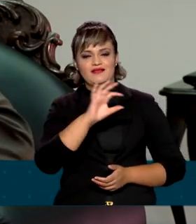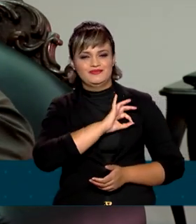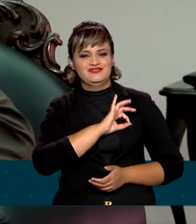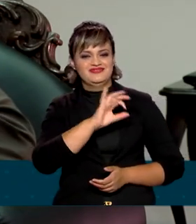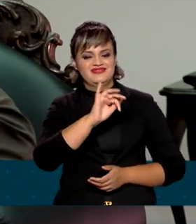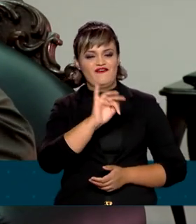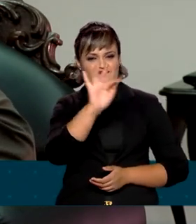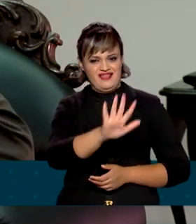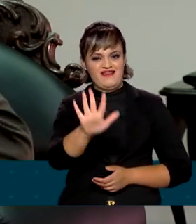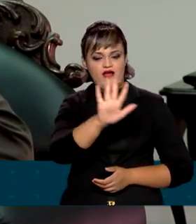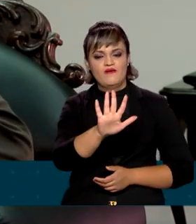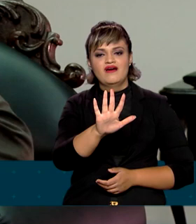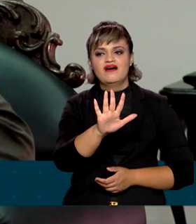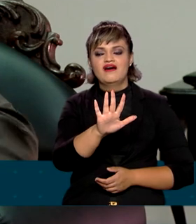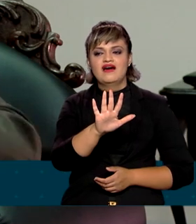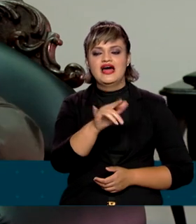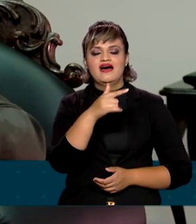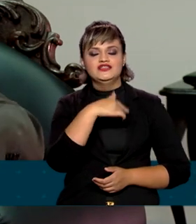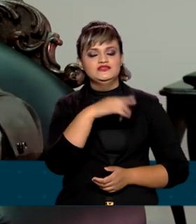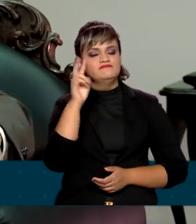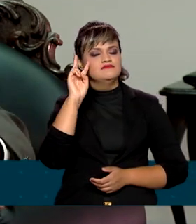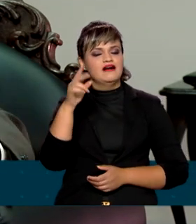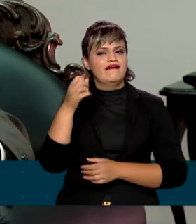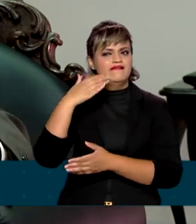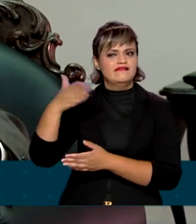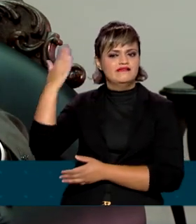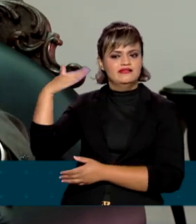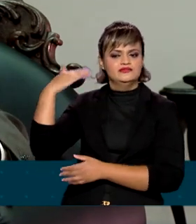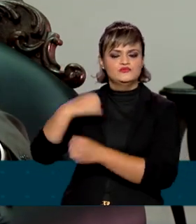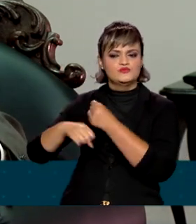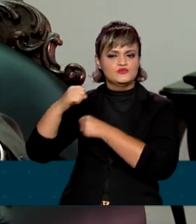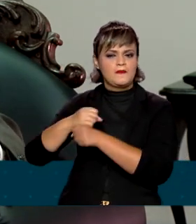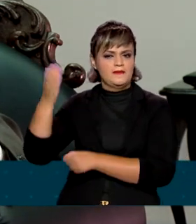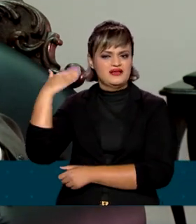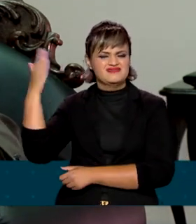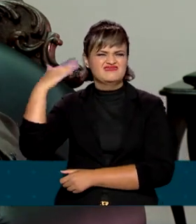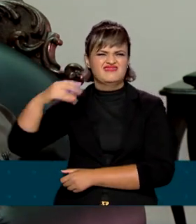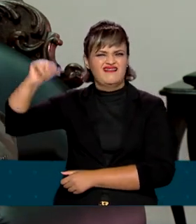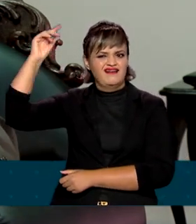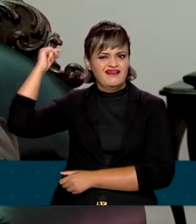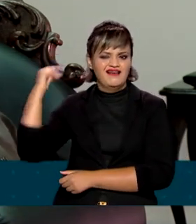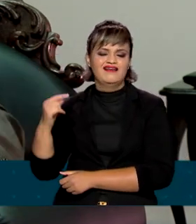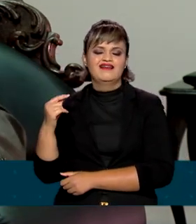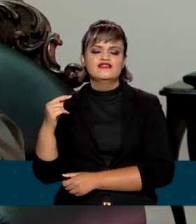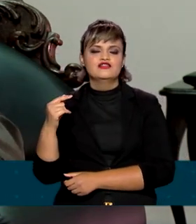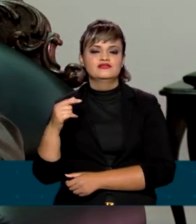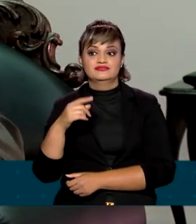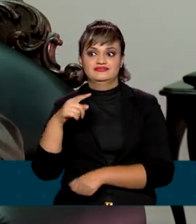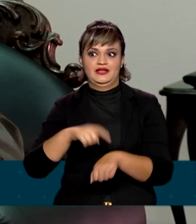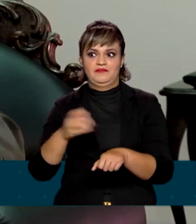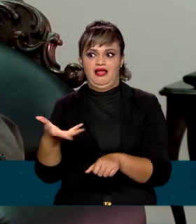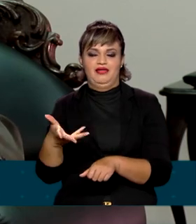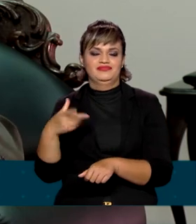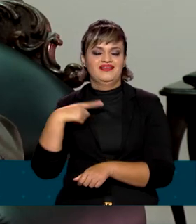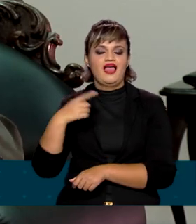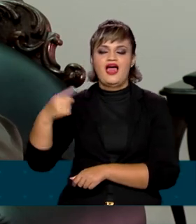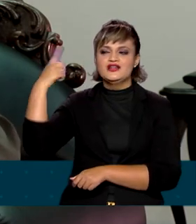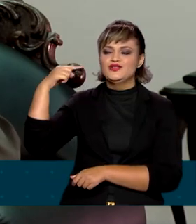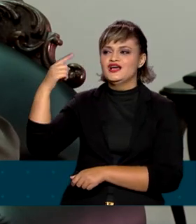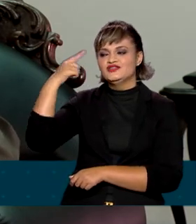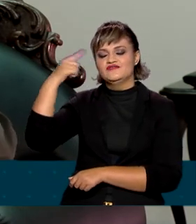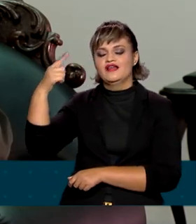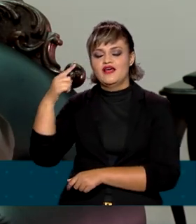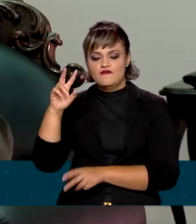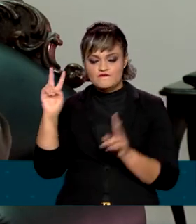gente começou a com essa visão alguns anos atrás acho que é muitos anos atrás o tempo passa rápido que a gente